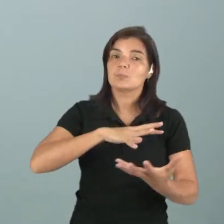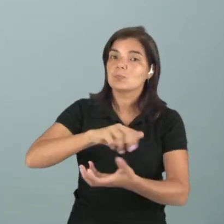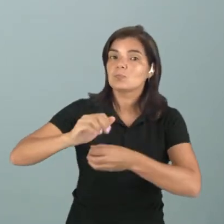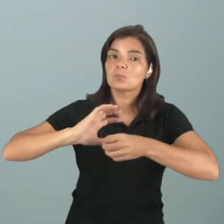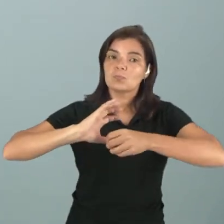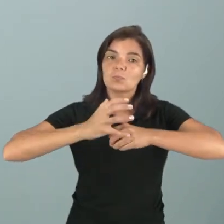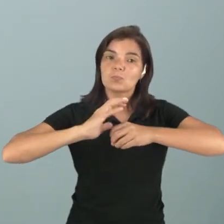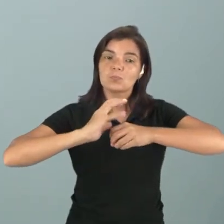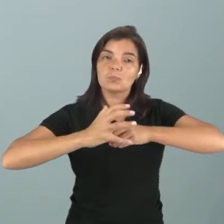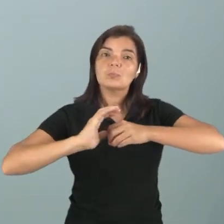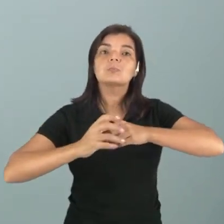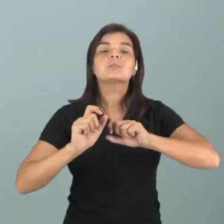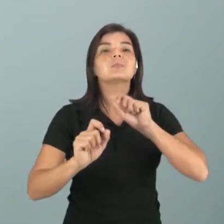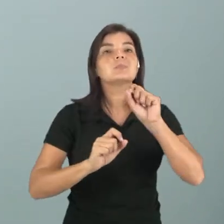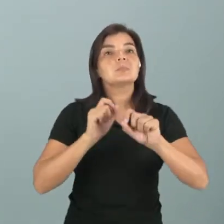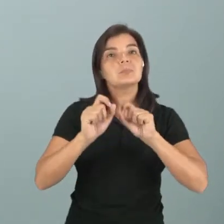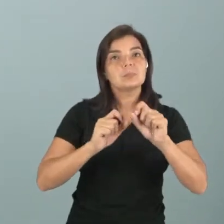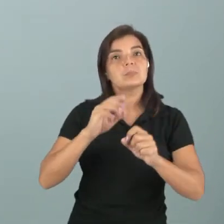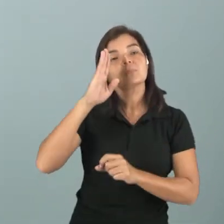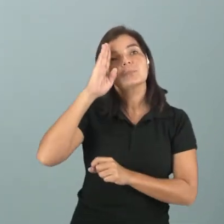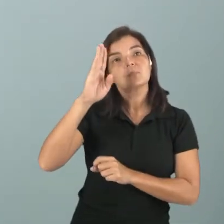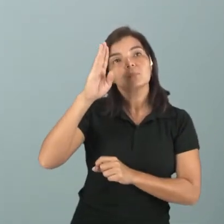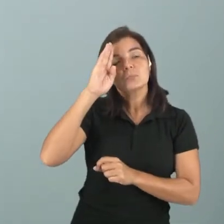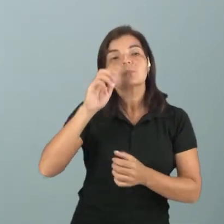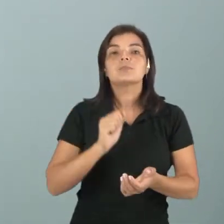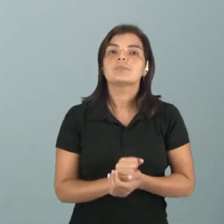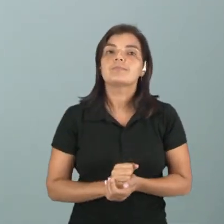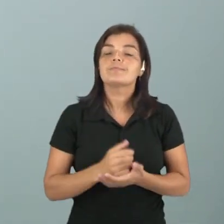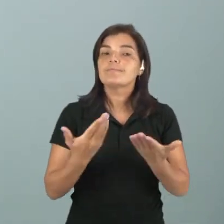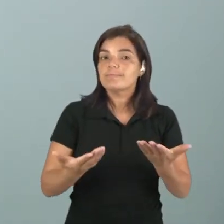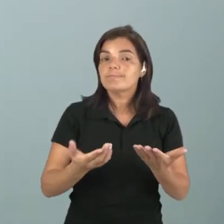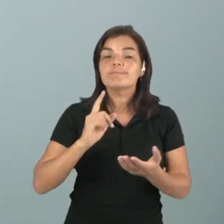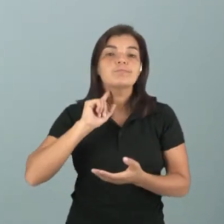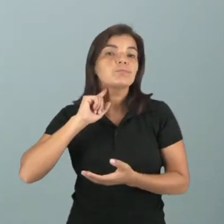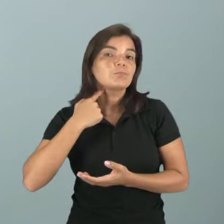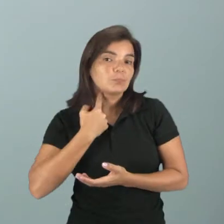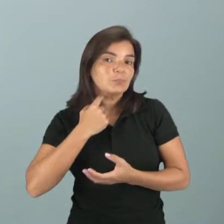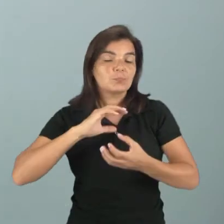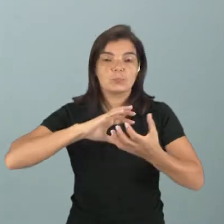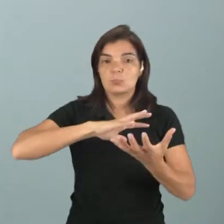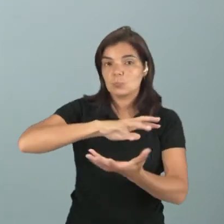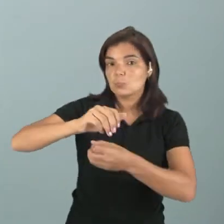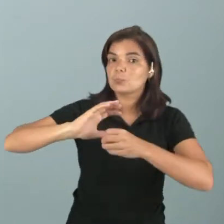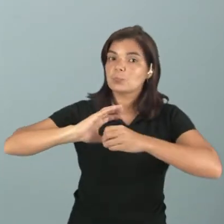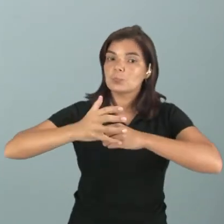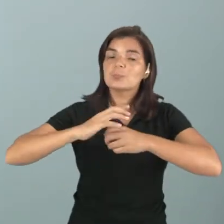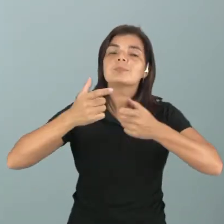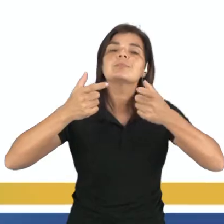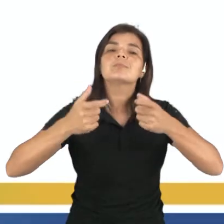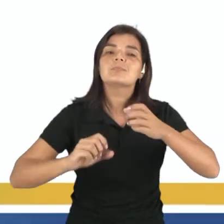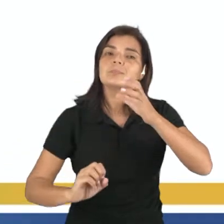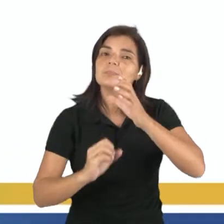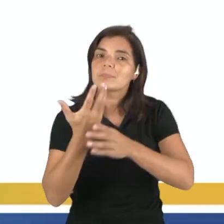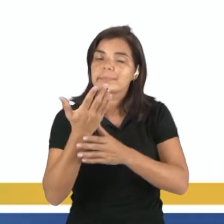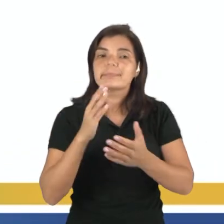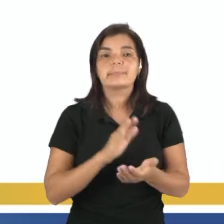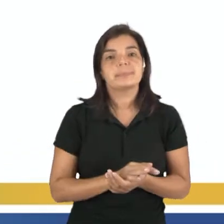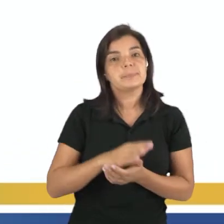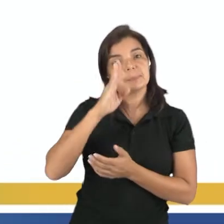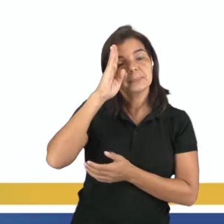atmosféricos, que são considerados os principais. E esses poluentes atmosféricos vão vir da onde? Eles vão